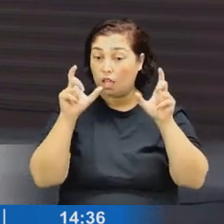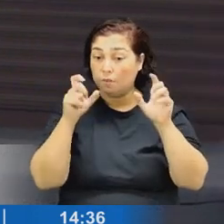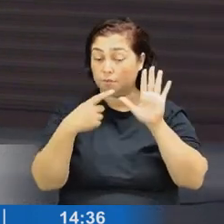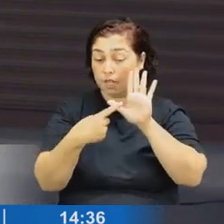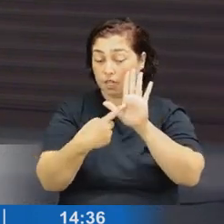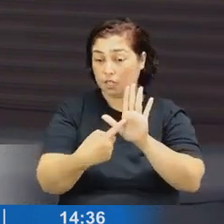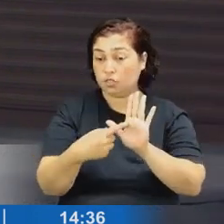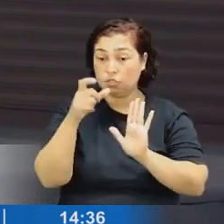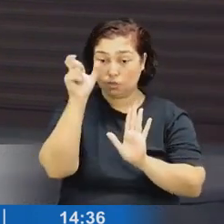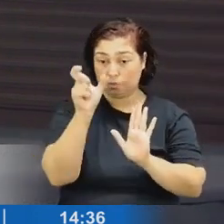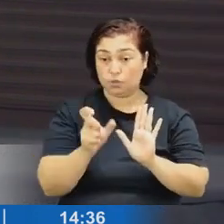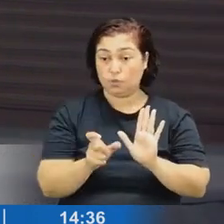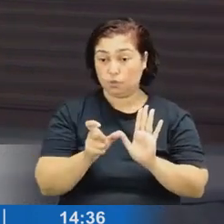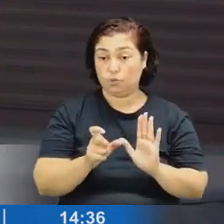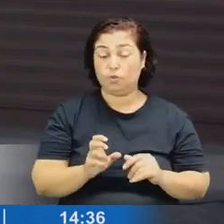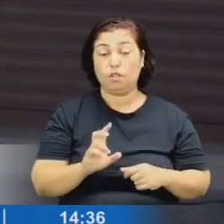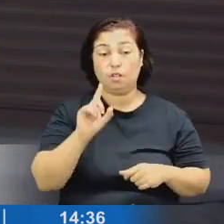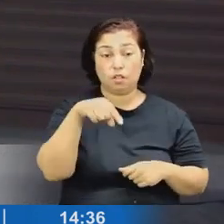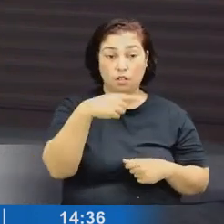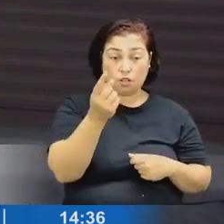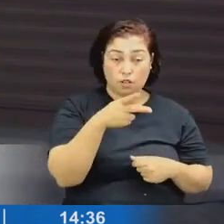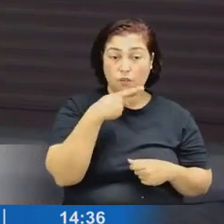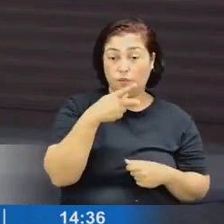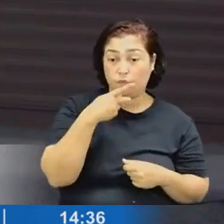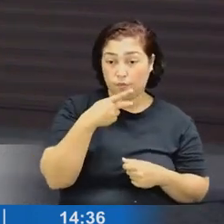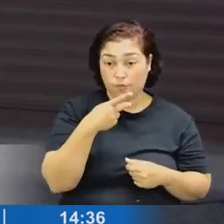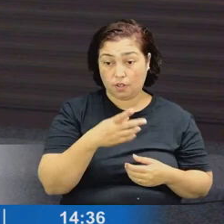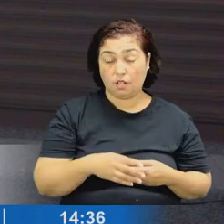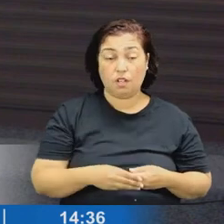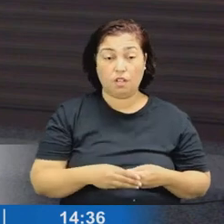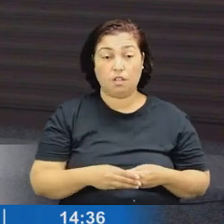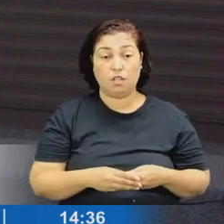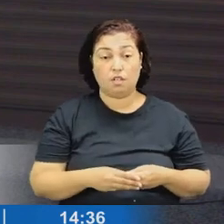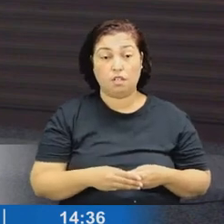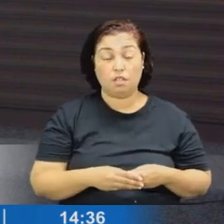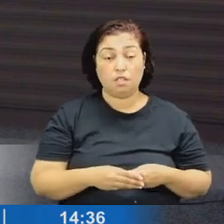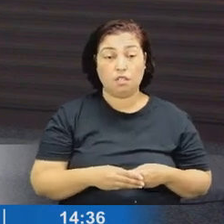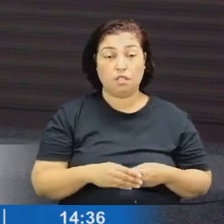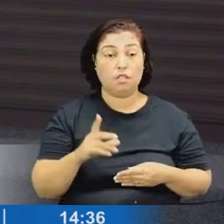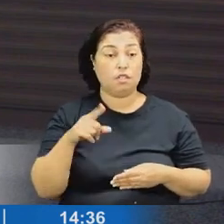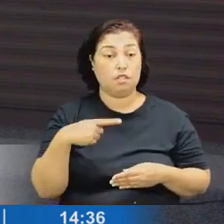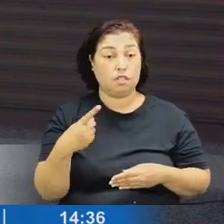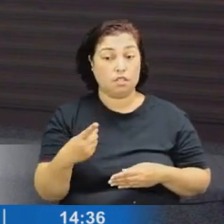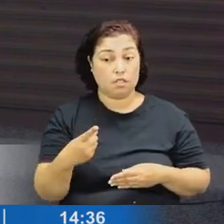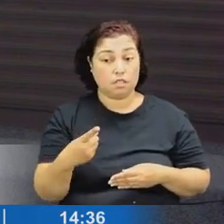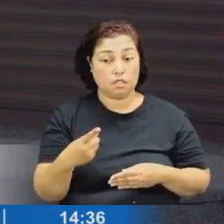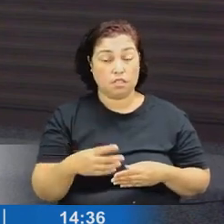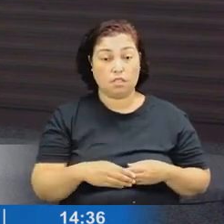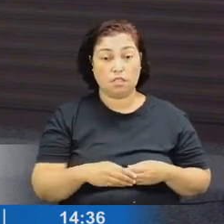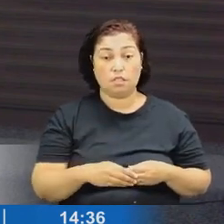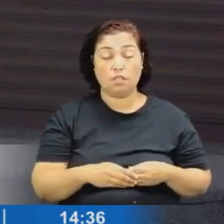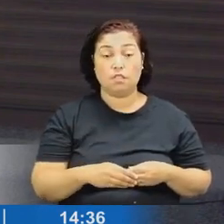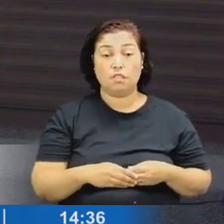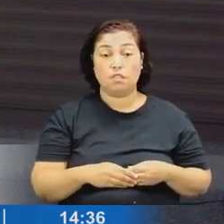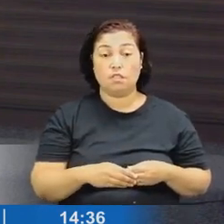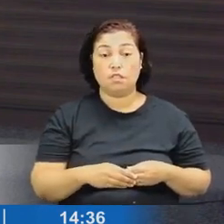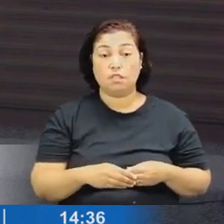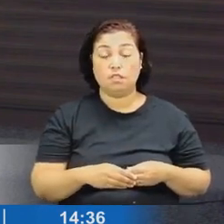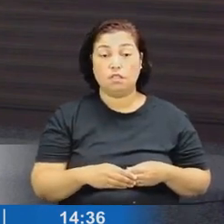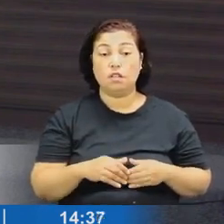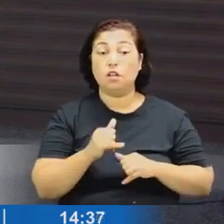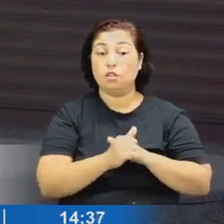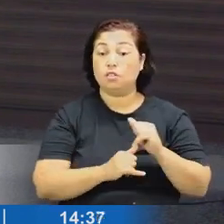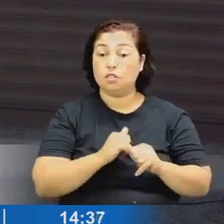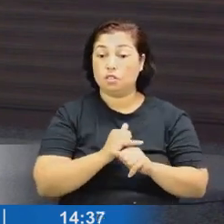isso né Depois a gente vai falar de quê vai falar de a próxima que já falou vai ser de internet como é que